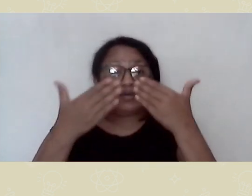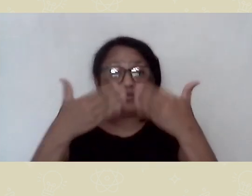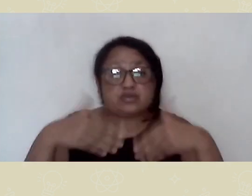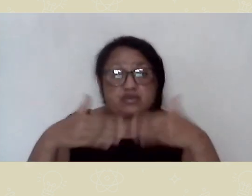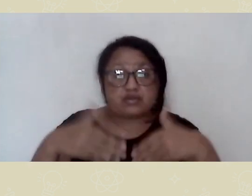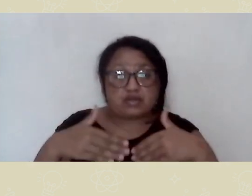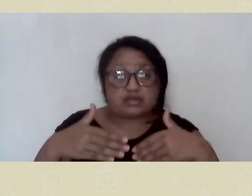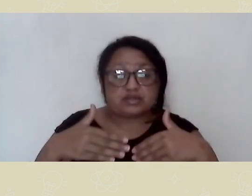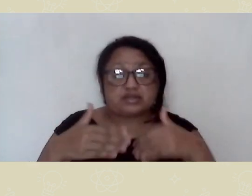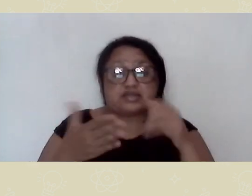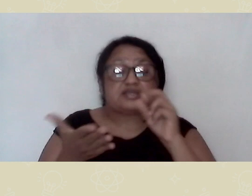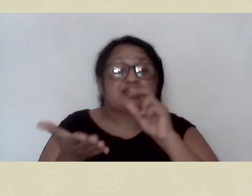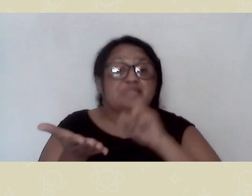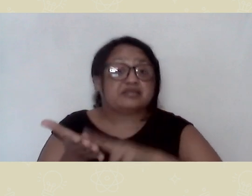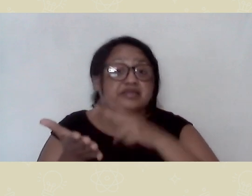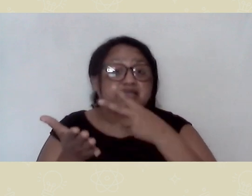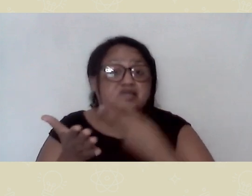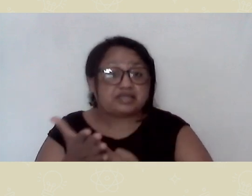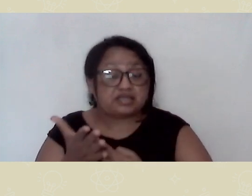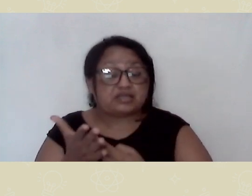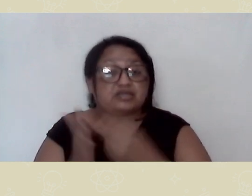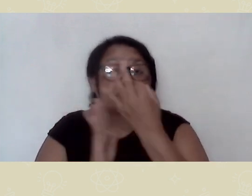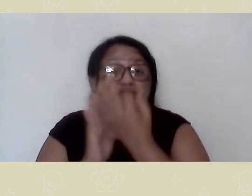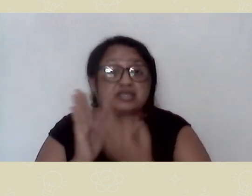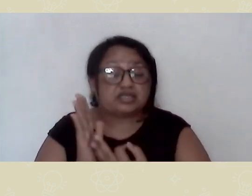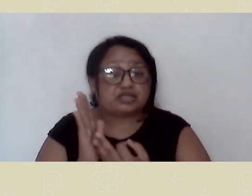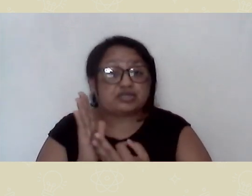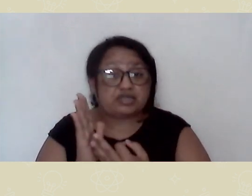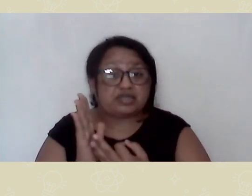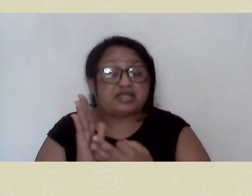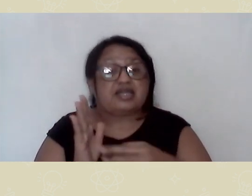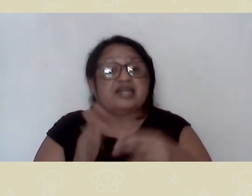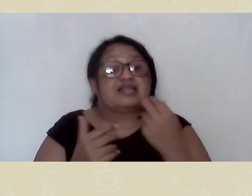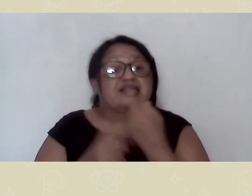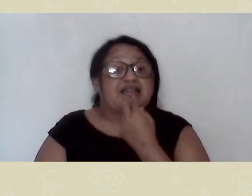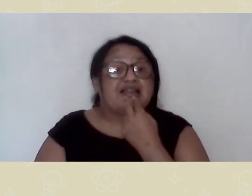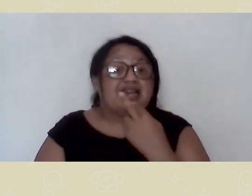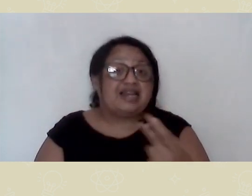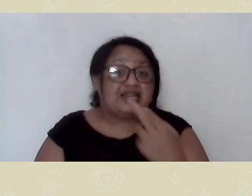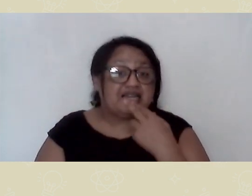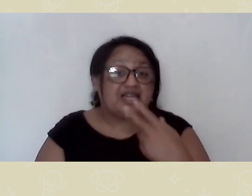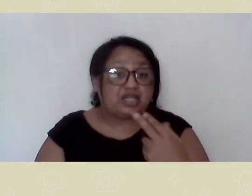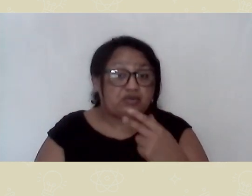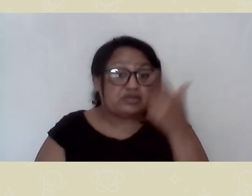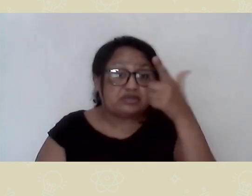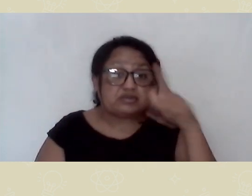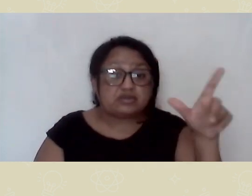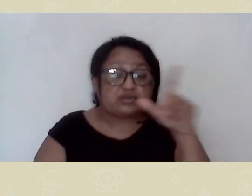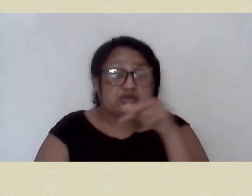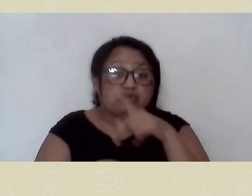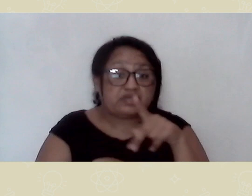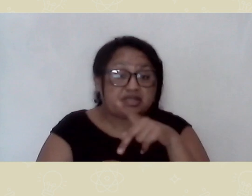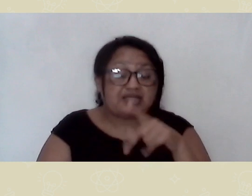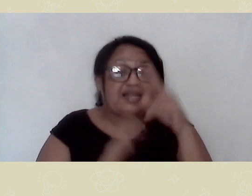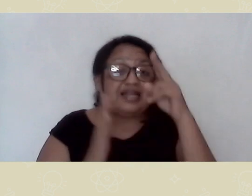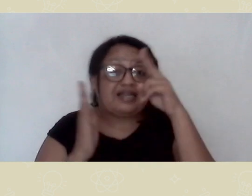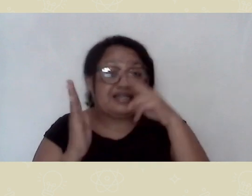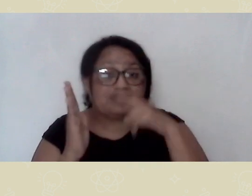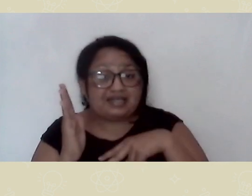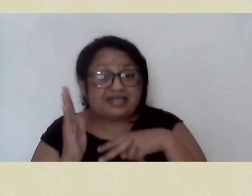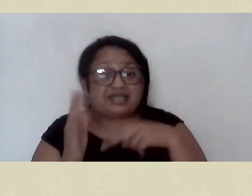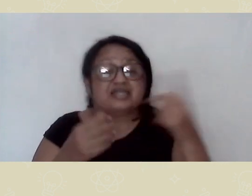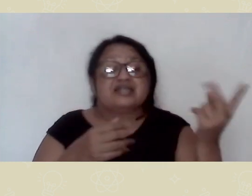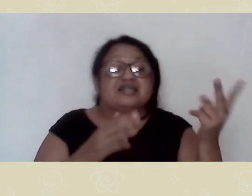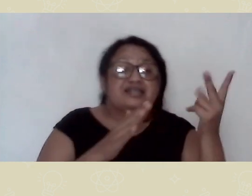interpretação de texto de língua estrangeira então o que vale é ler e voltar ao texto sempre que for necessário